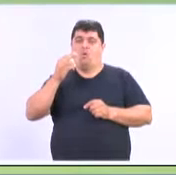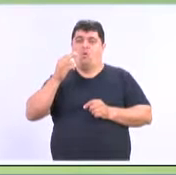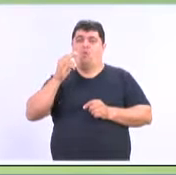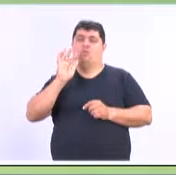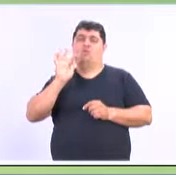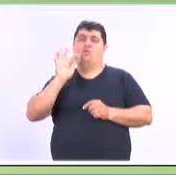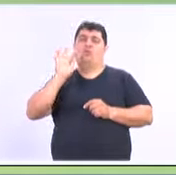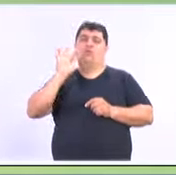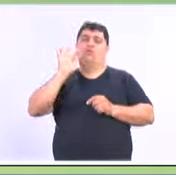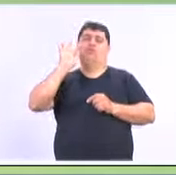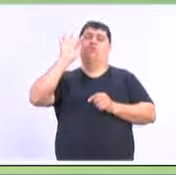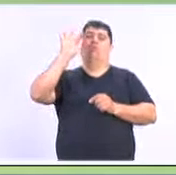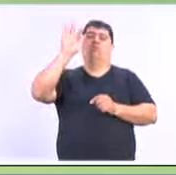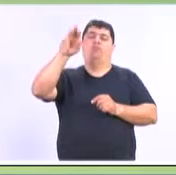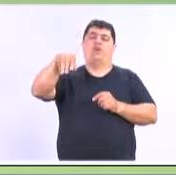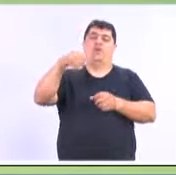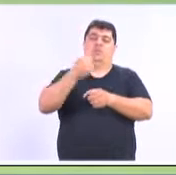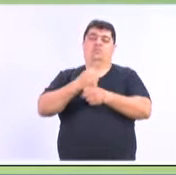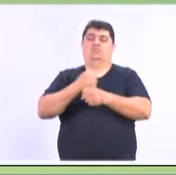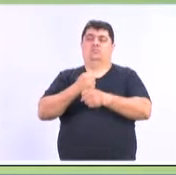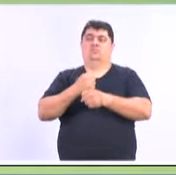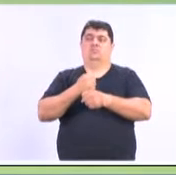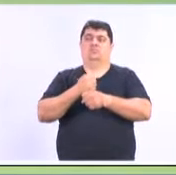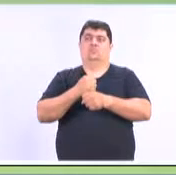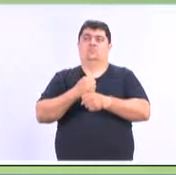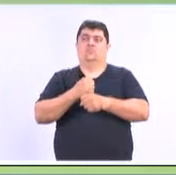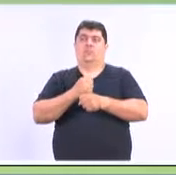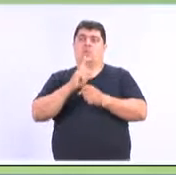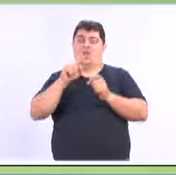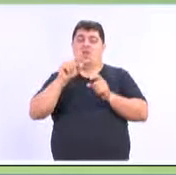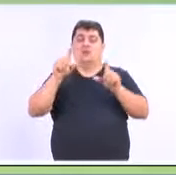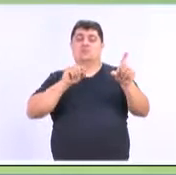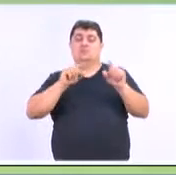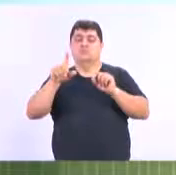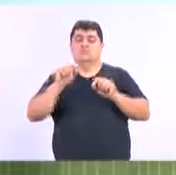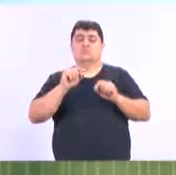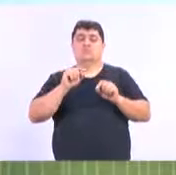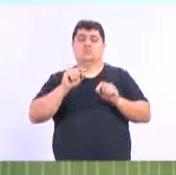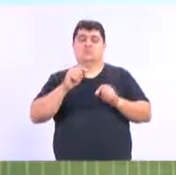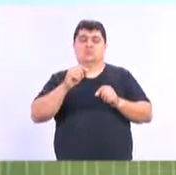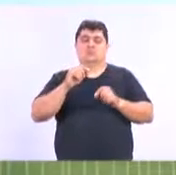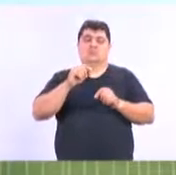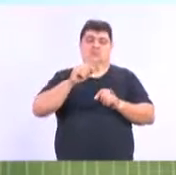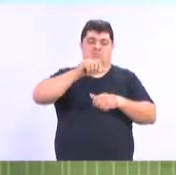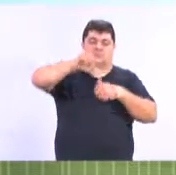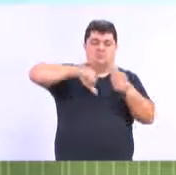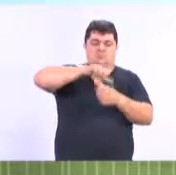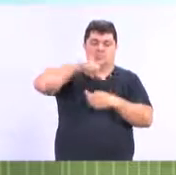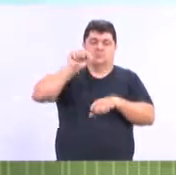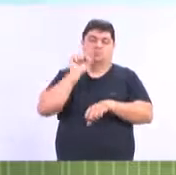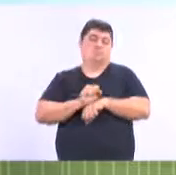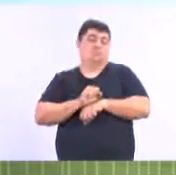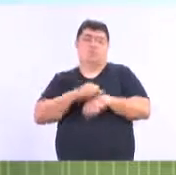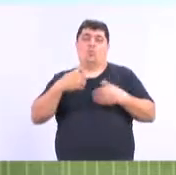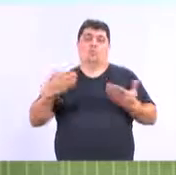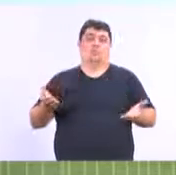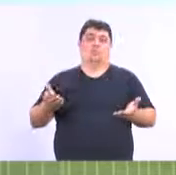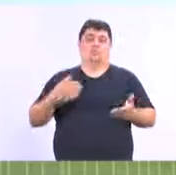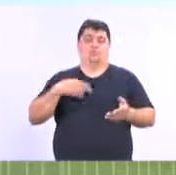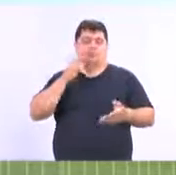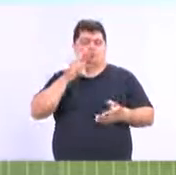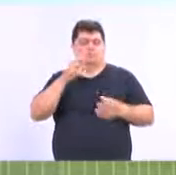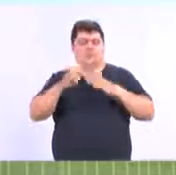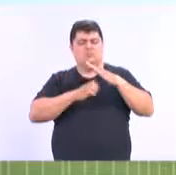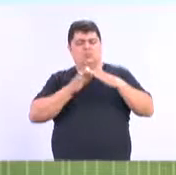ano, ok? É isso que a decisão de ser circulante e não circulante te passa. Eu olho para a empresa, olha,